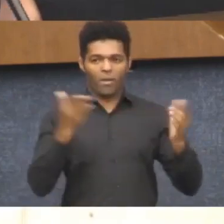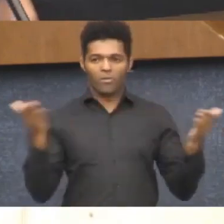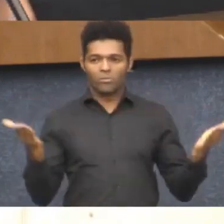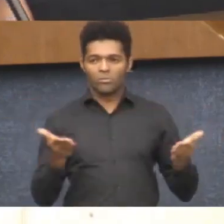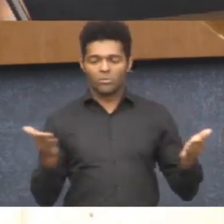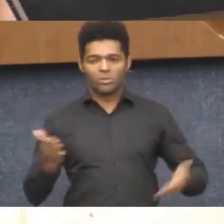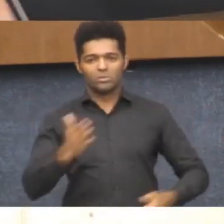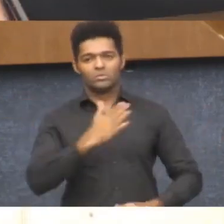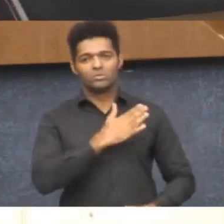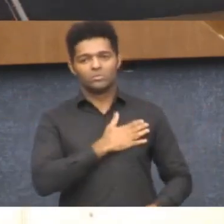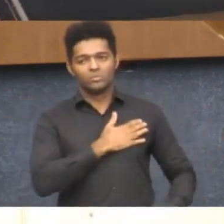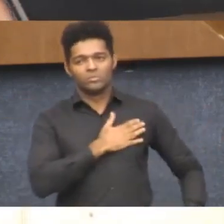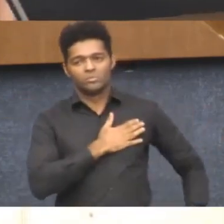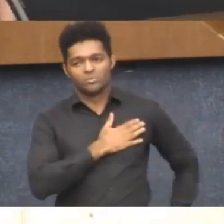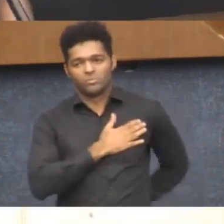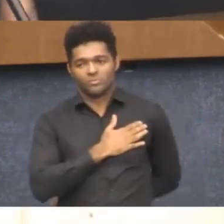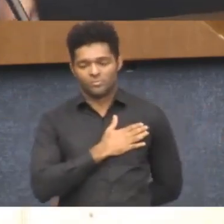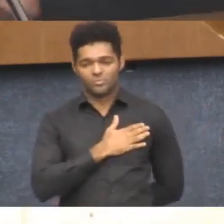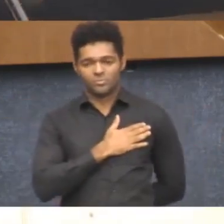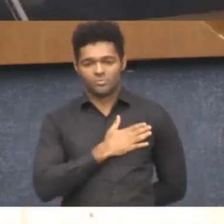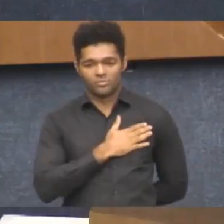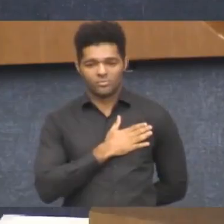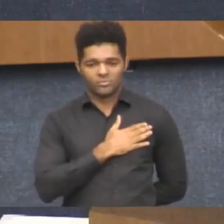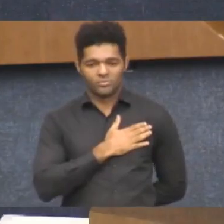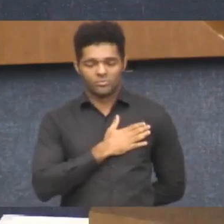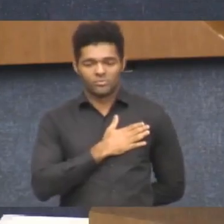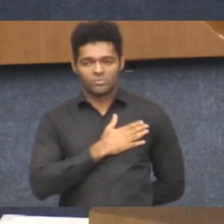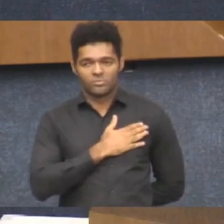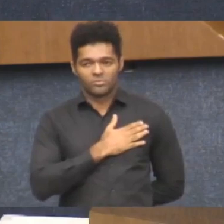para ouvirmos o hino nacional do Brasil.